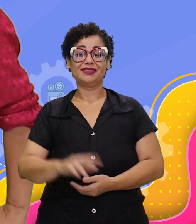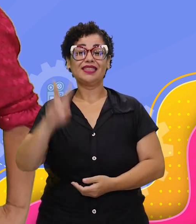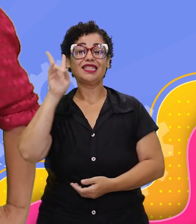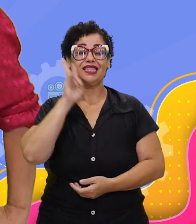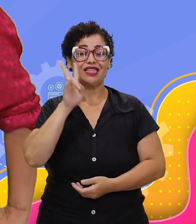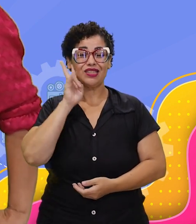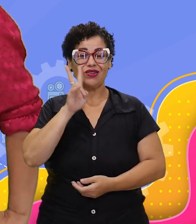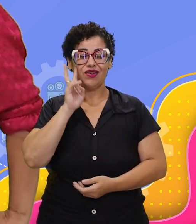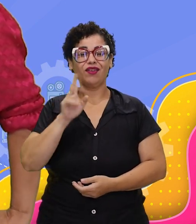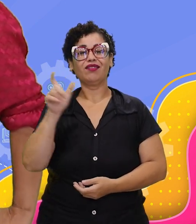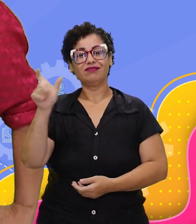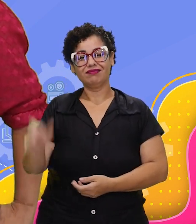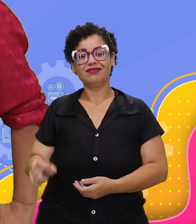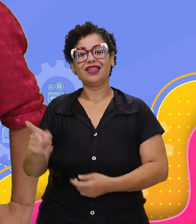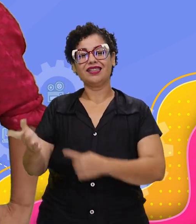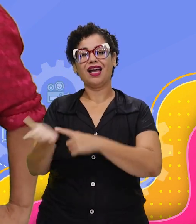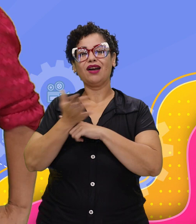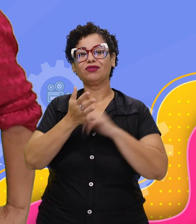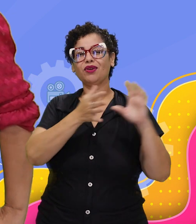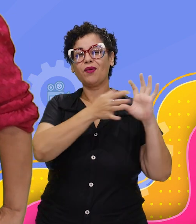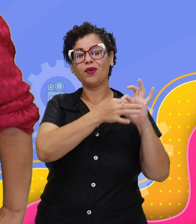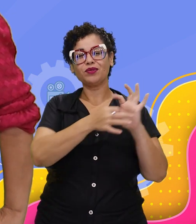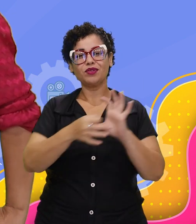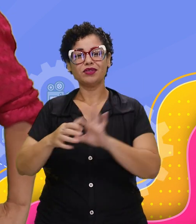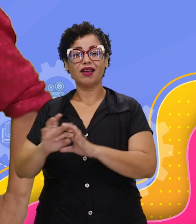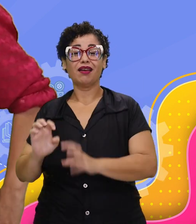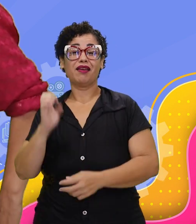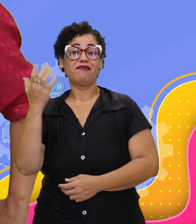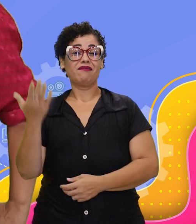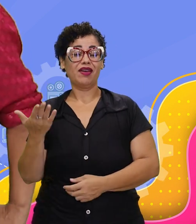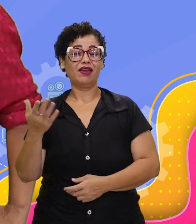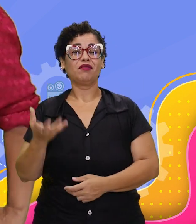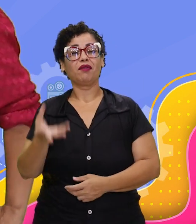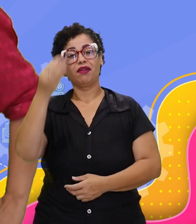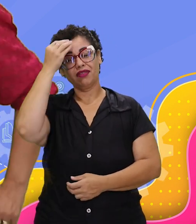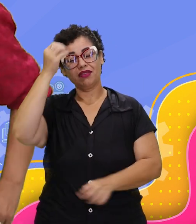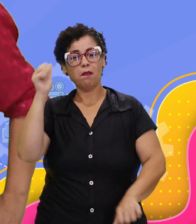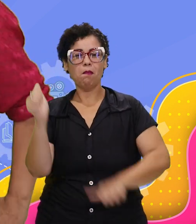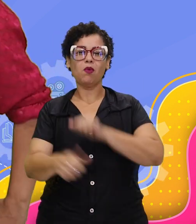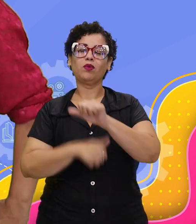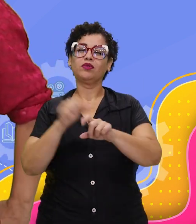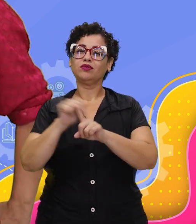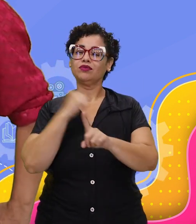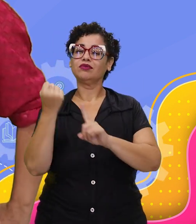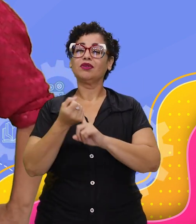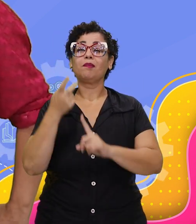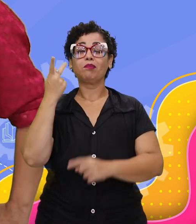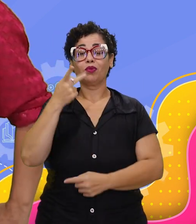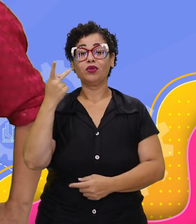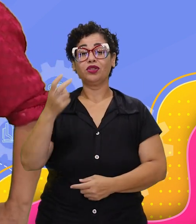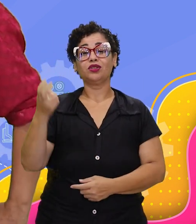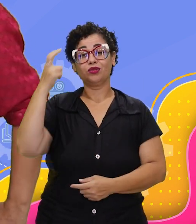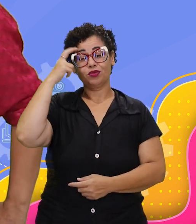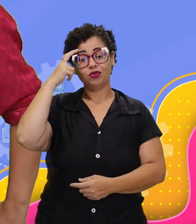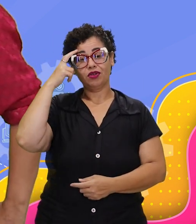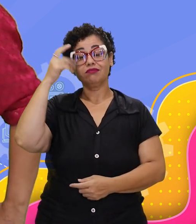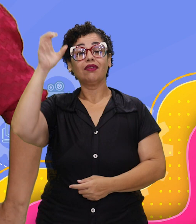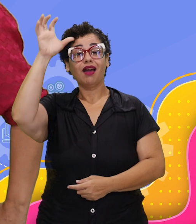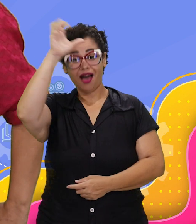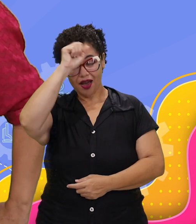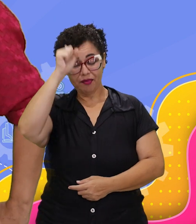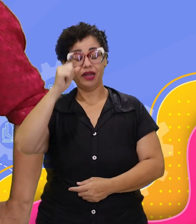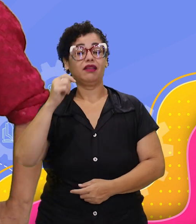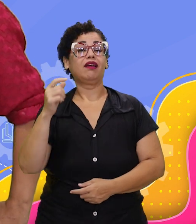Os historiadores nos ajudam a contextualizar eventos, compreender mudanças sociais, políticas e culturais e